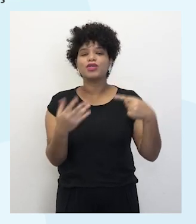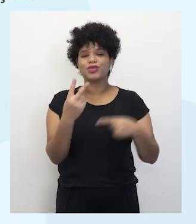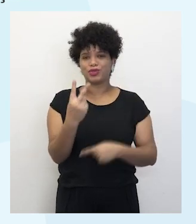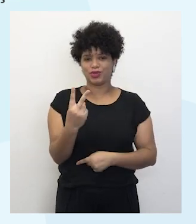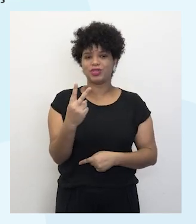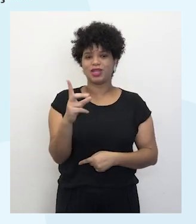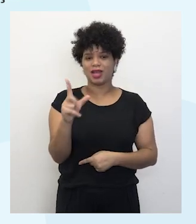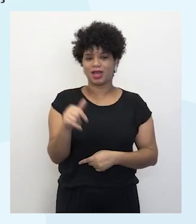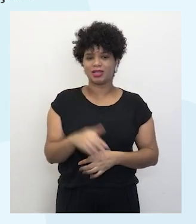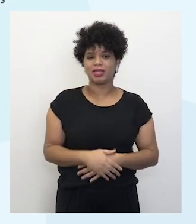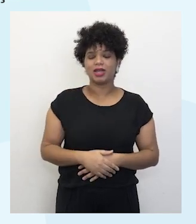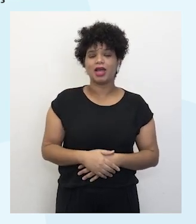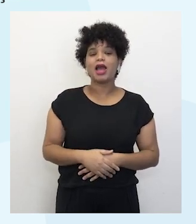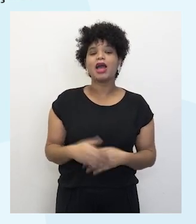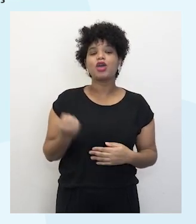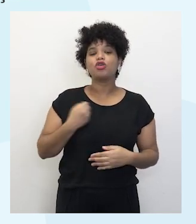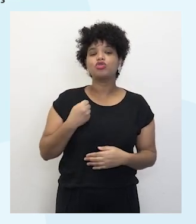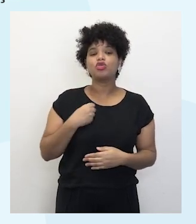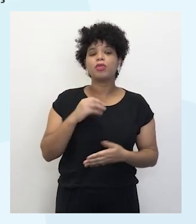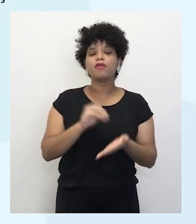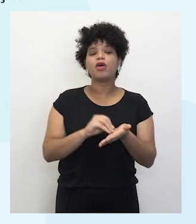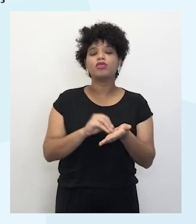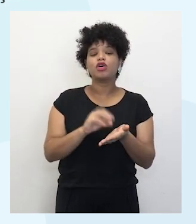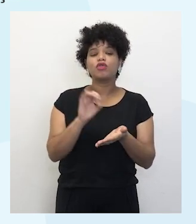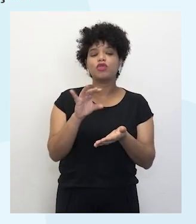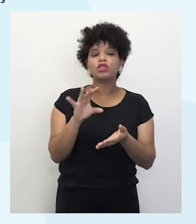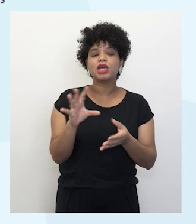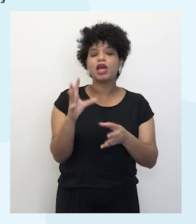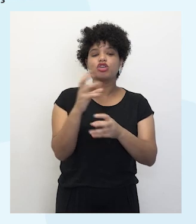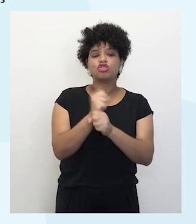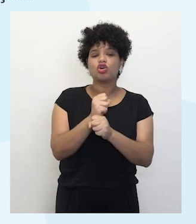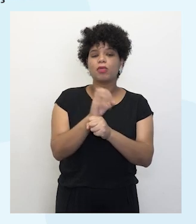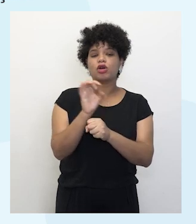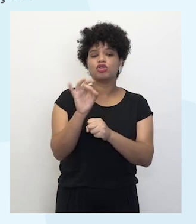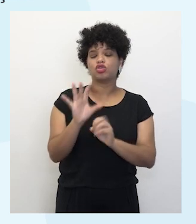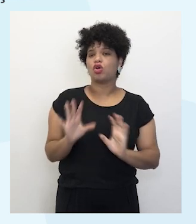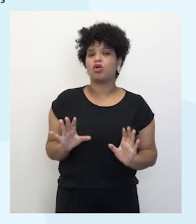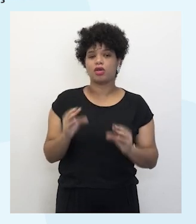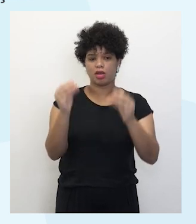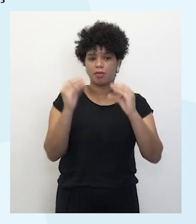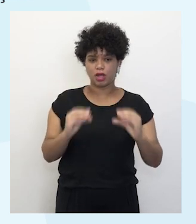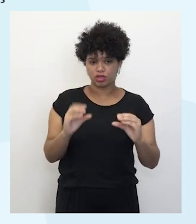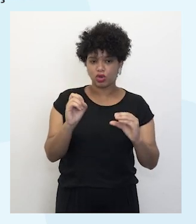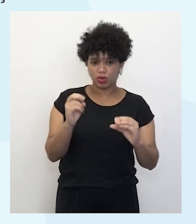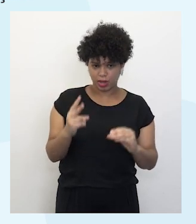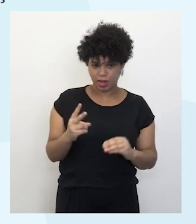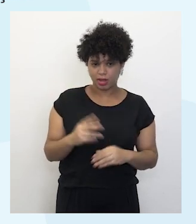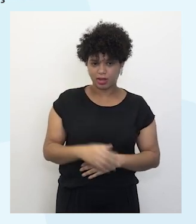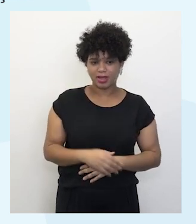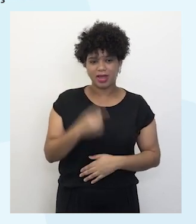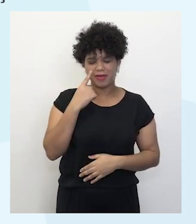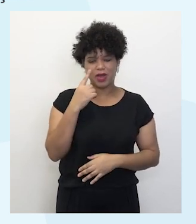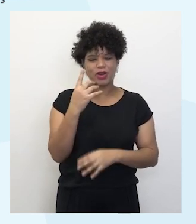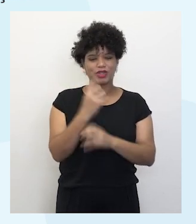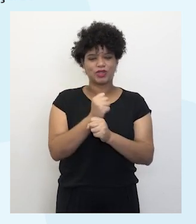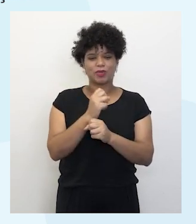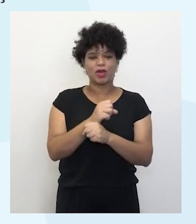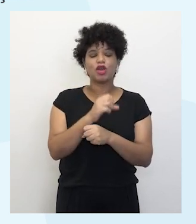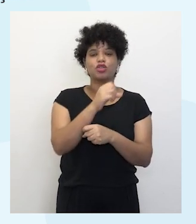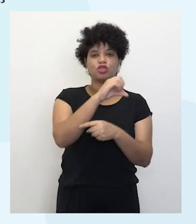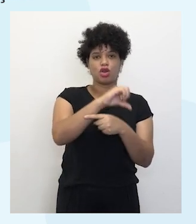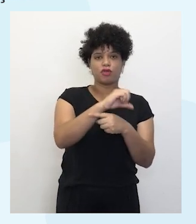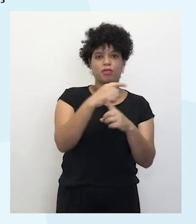2. Aí os números que ficaram de fora, você só vai adicionar tudo aqui embaixo. E agora a gente vai somar 9 mais